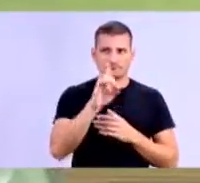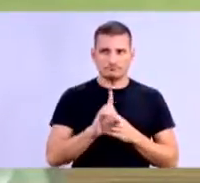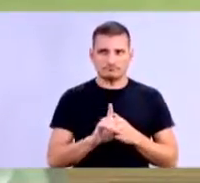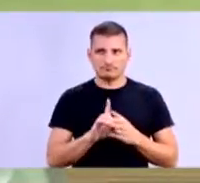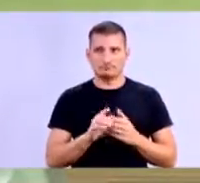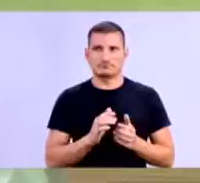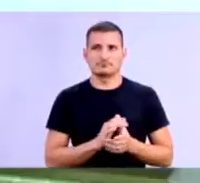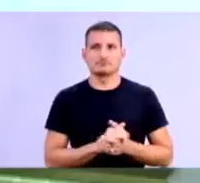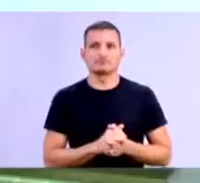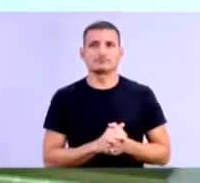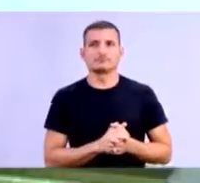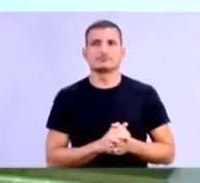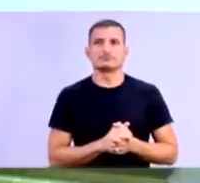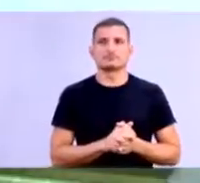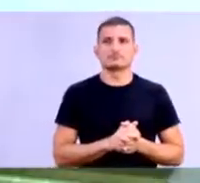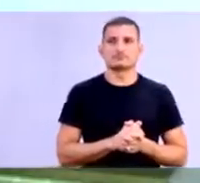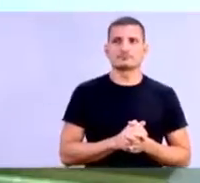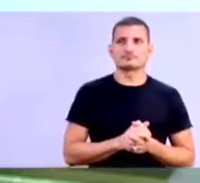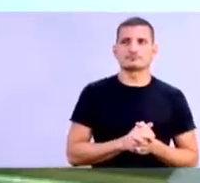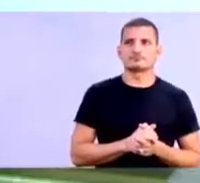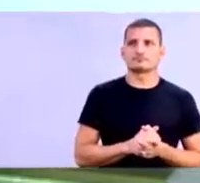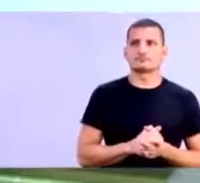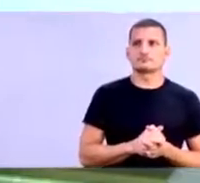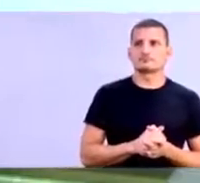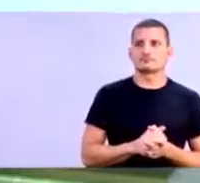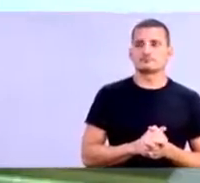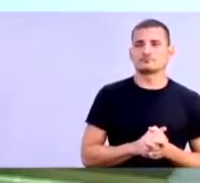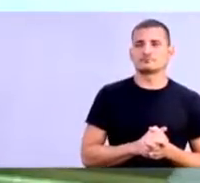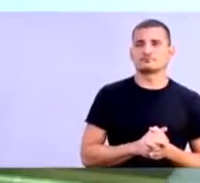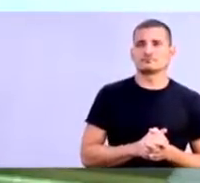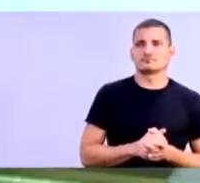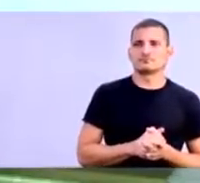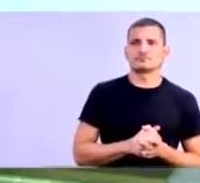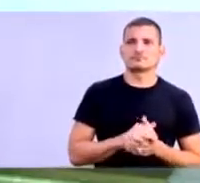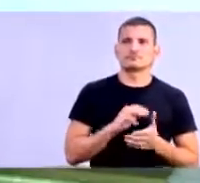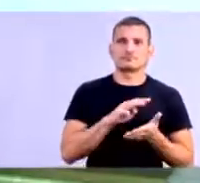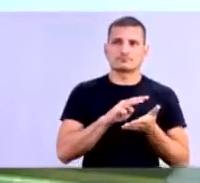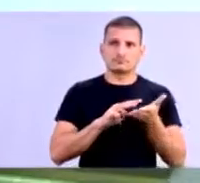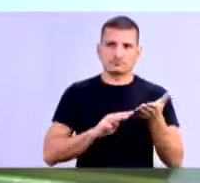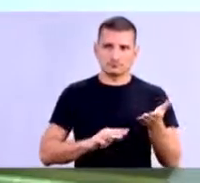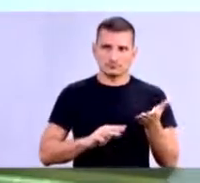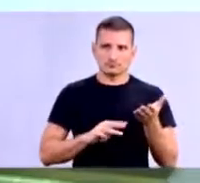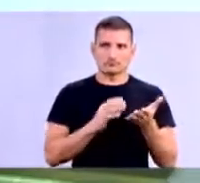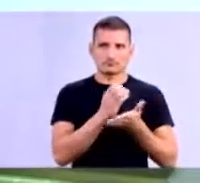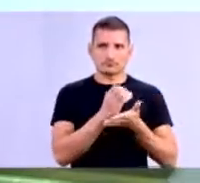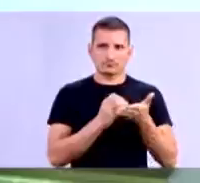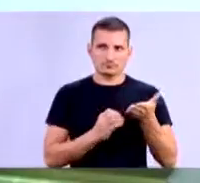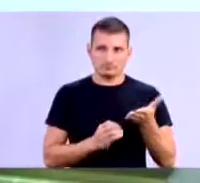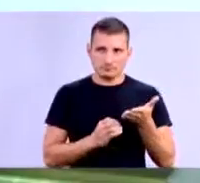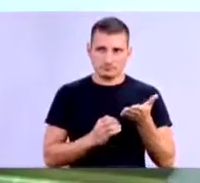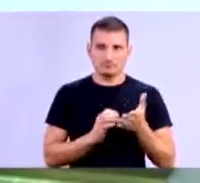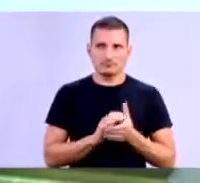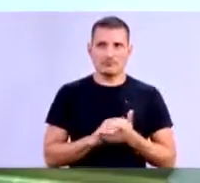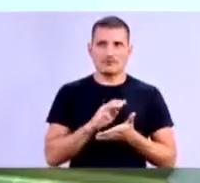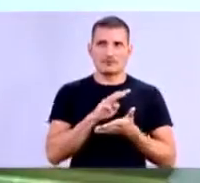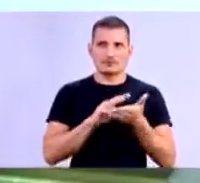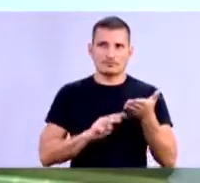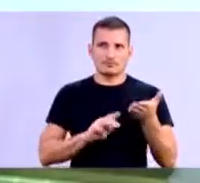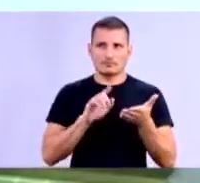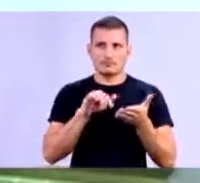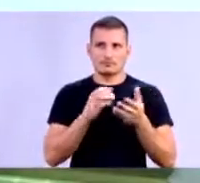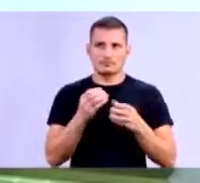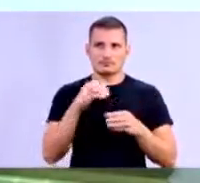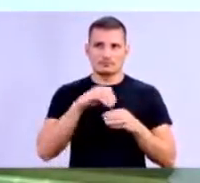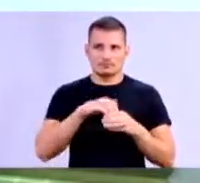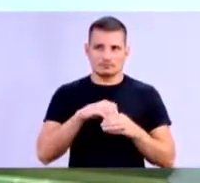Isso. Aí quando a gente fala de memorando e ofício, o memorando é um documento